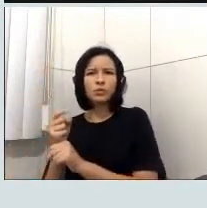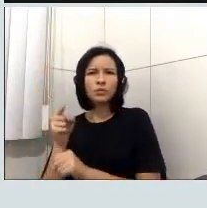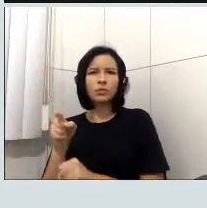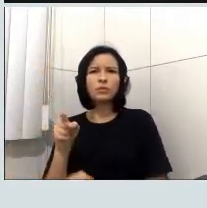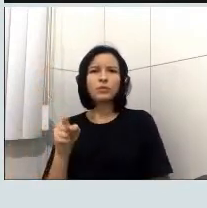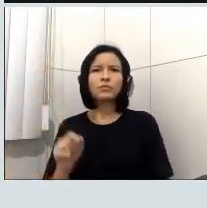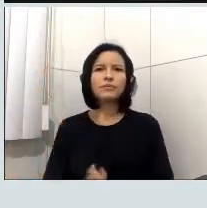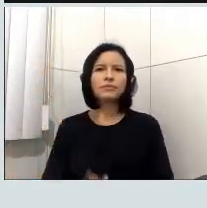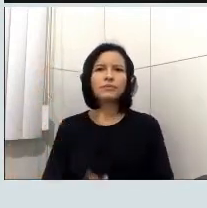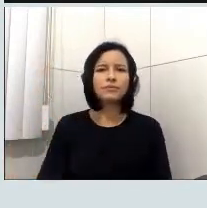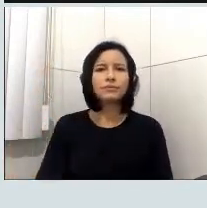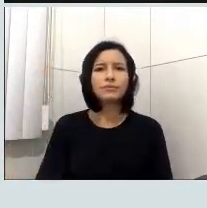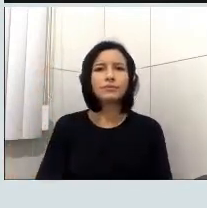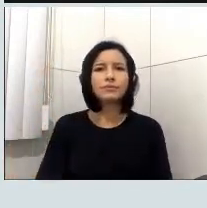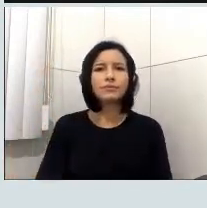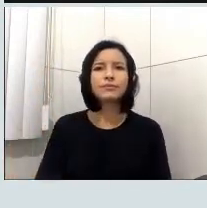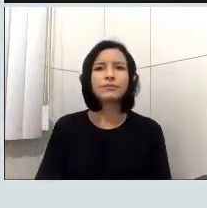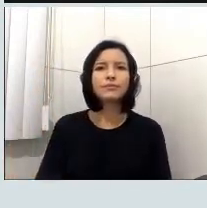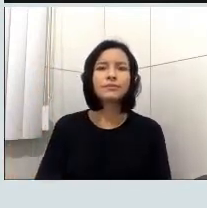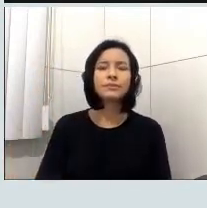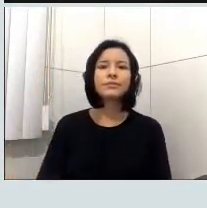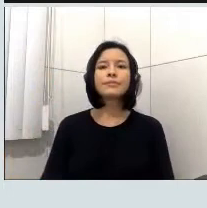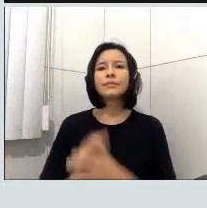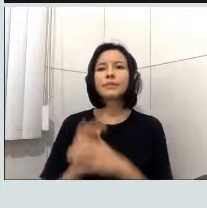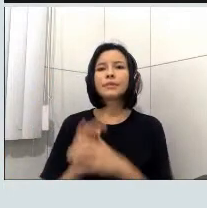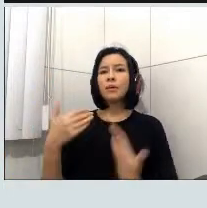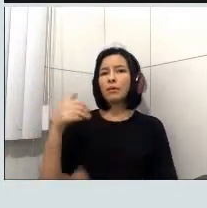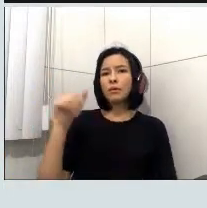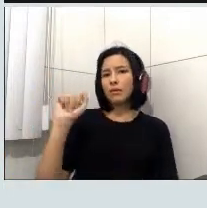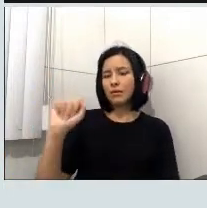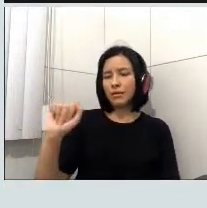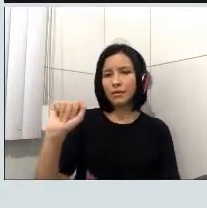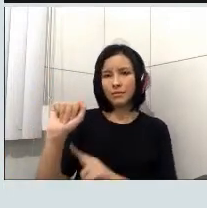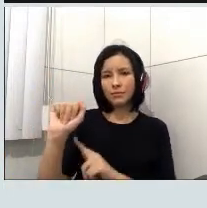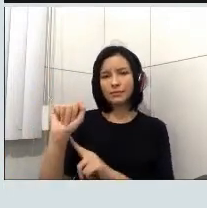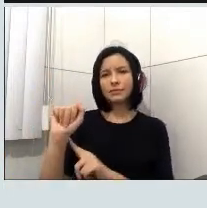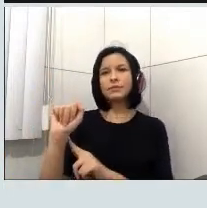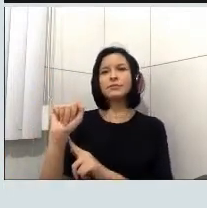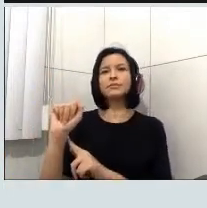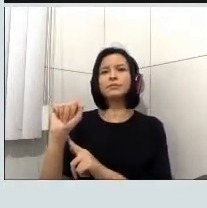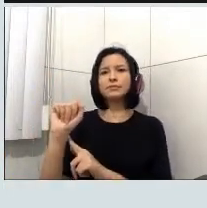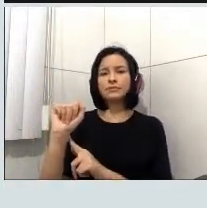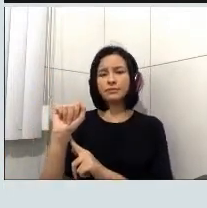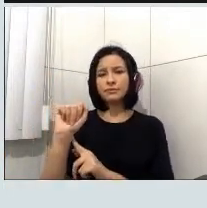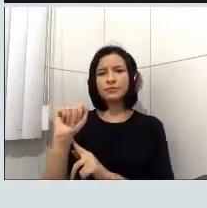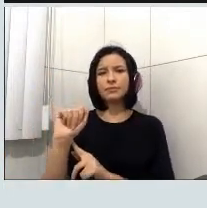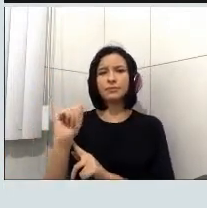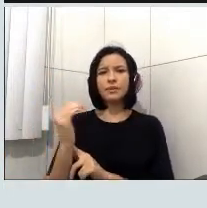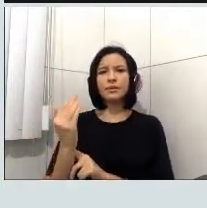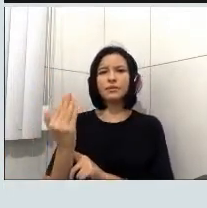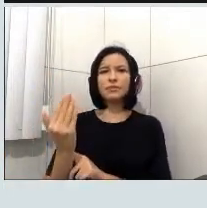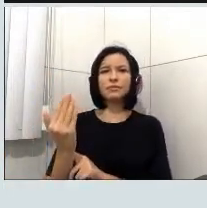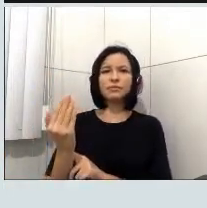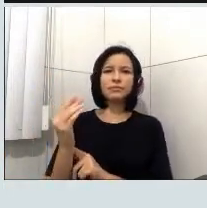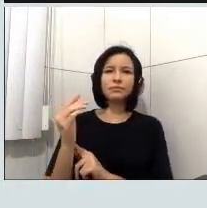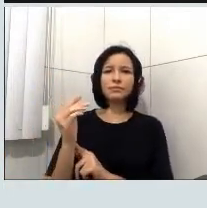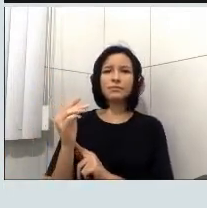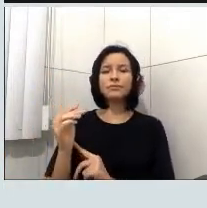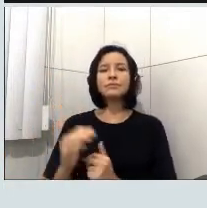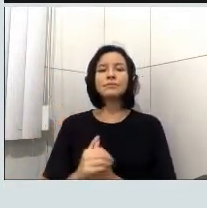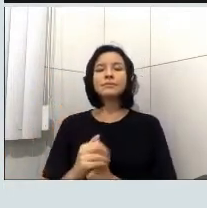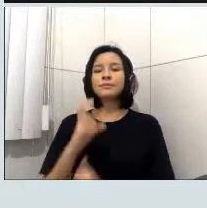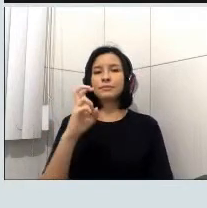é sempre o valor que está de frente ao lado oposto à hipotenusa, né? 550 metros